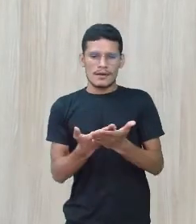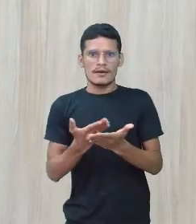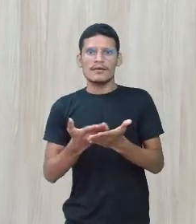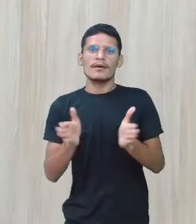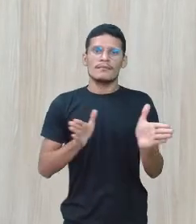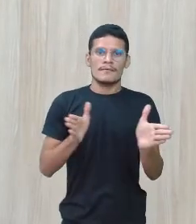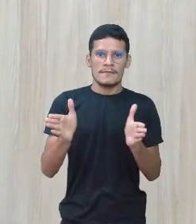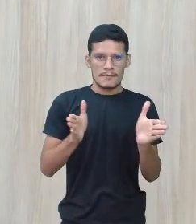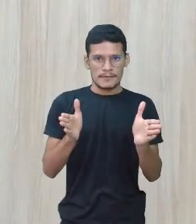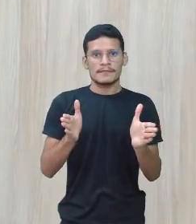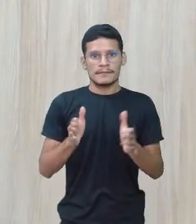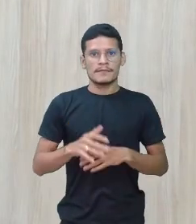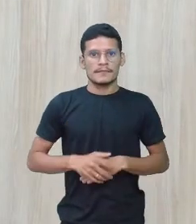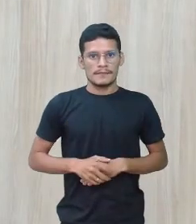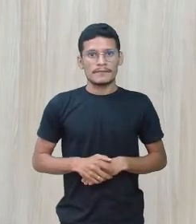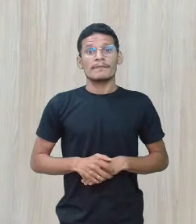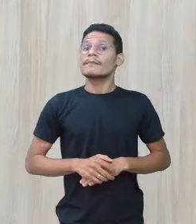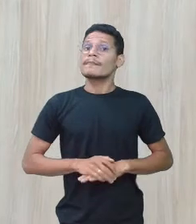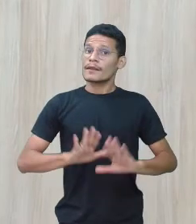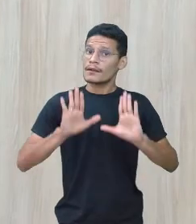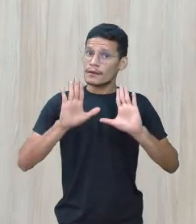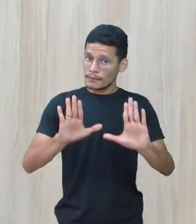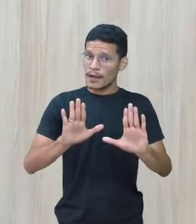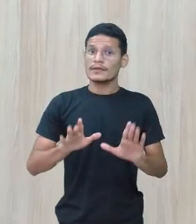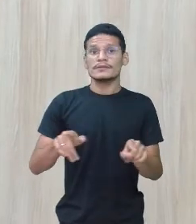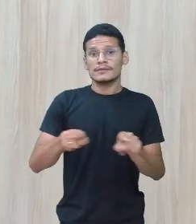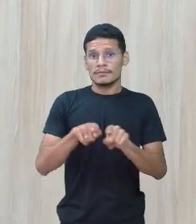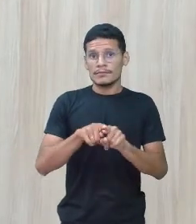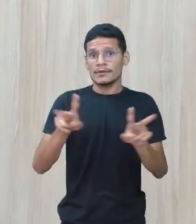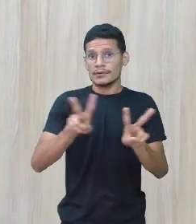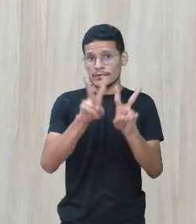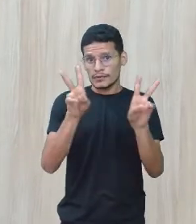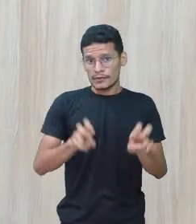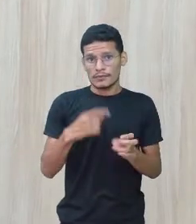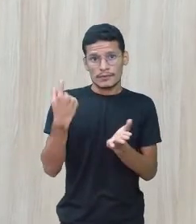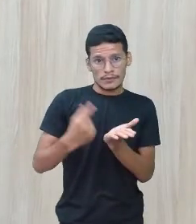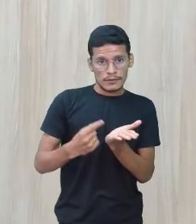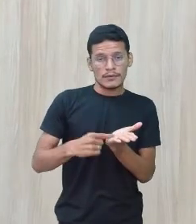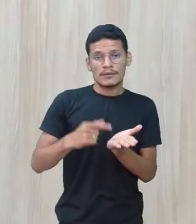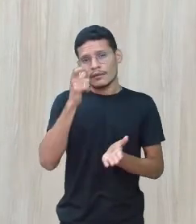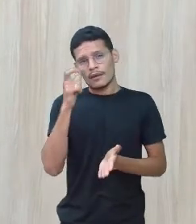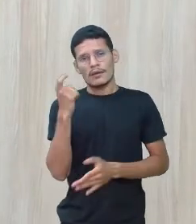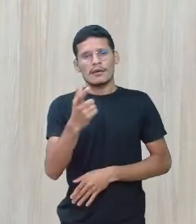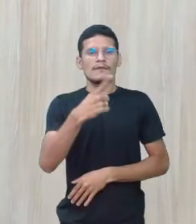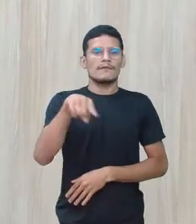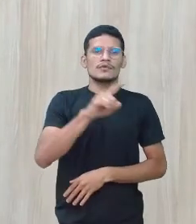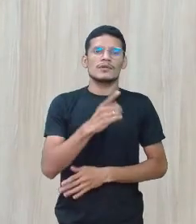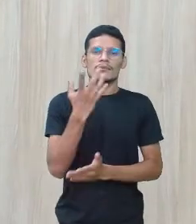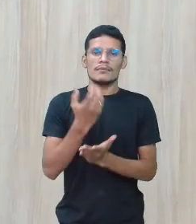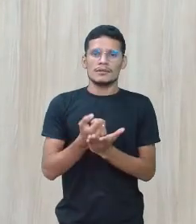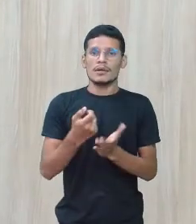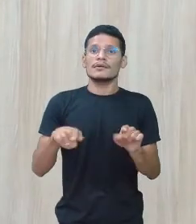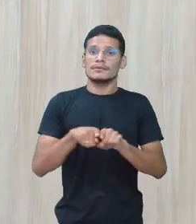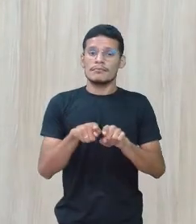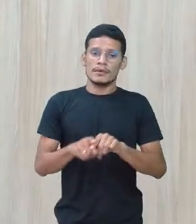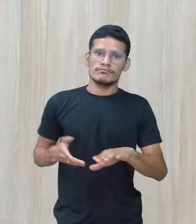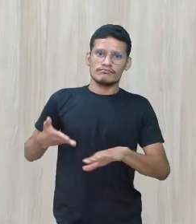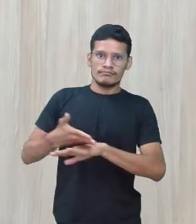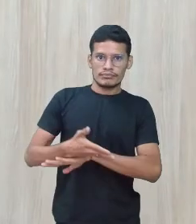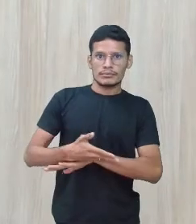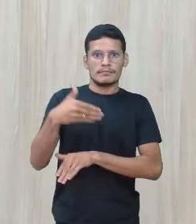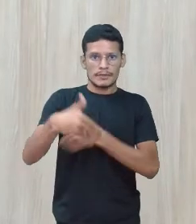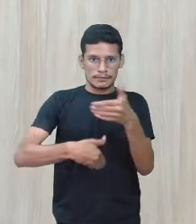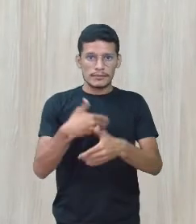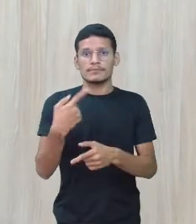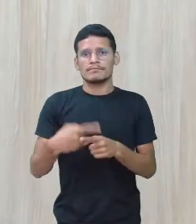mais acessíveis. E sobre o aplicativo, seria interessante que vocês baixassem e logassem. Por quê? Porque